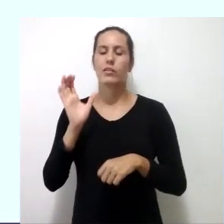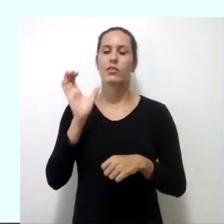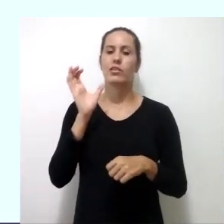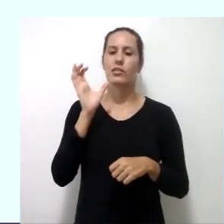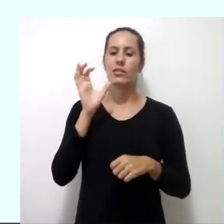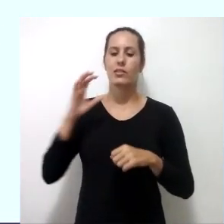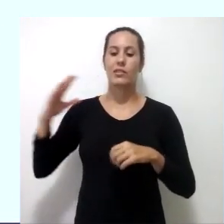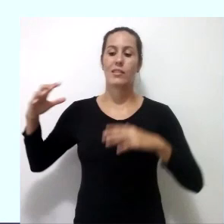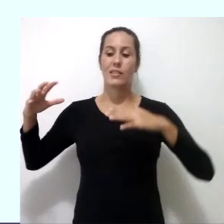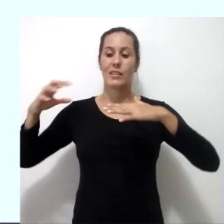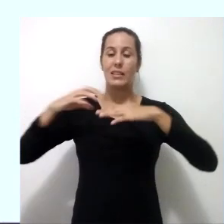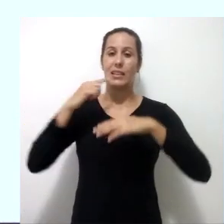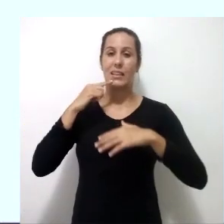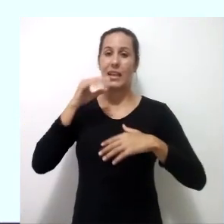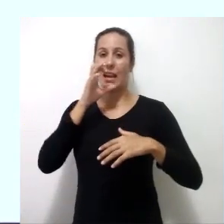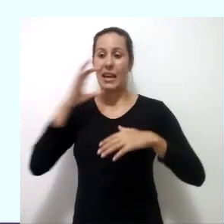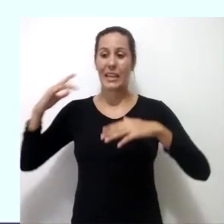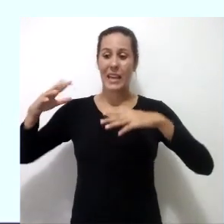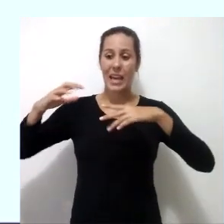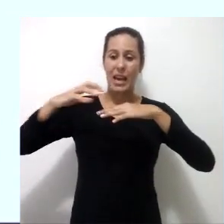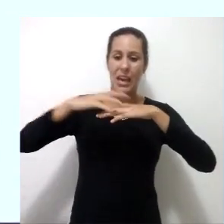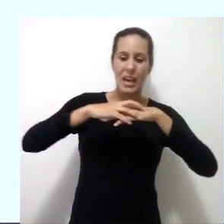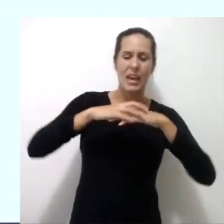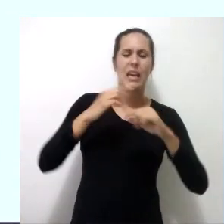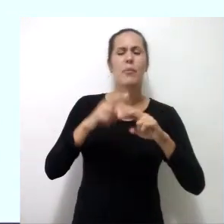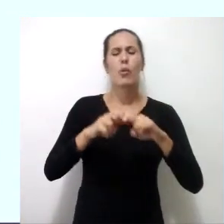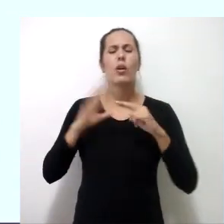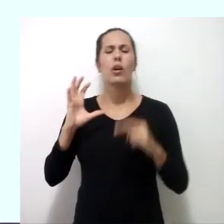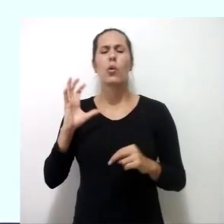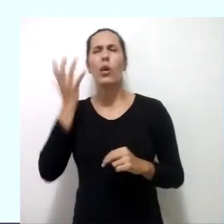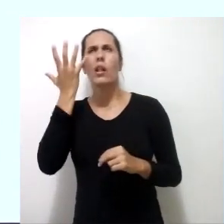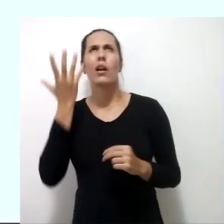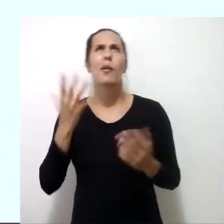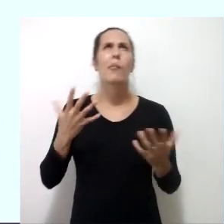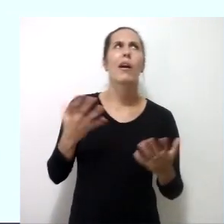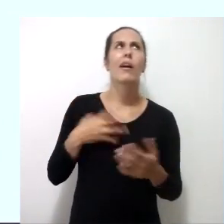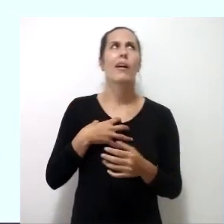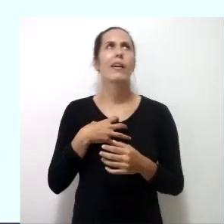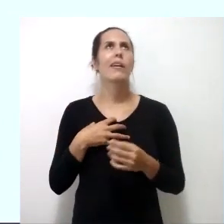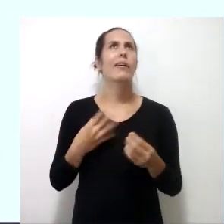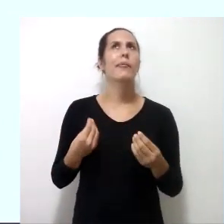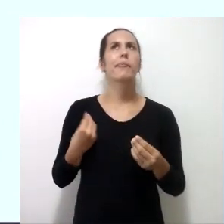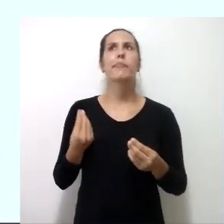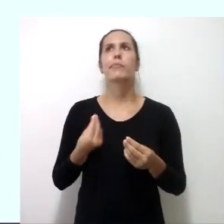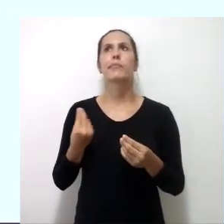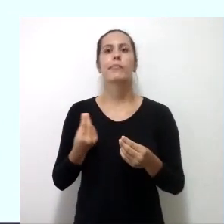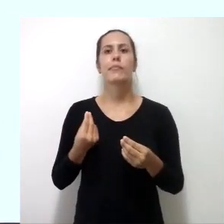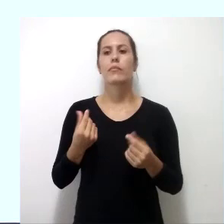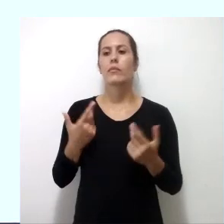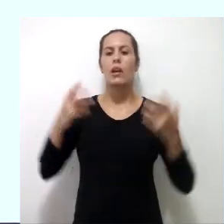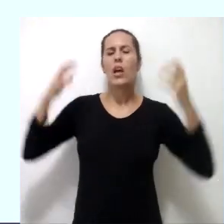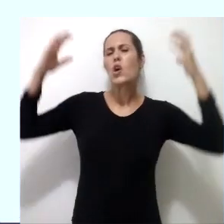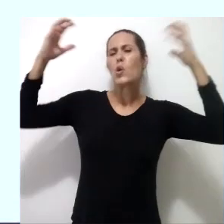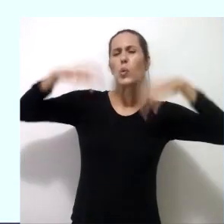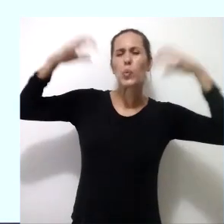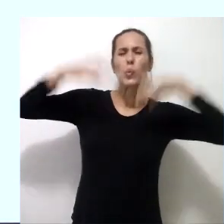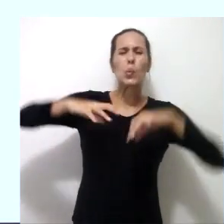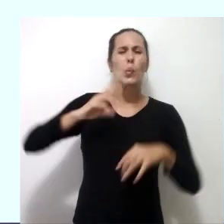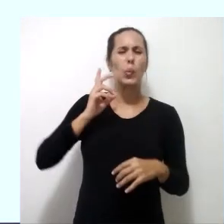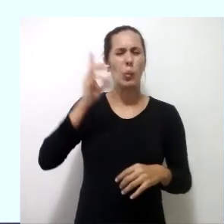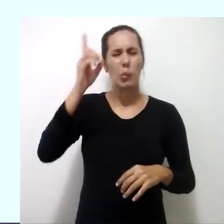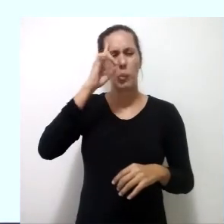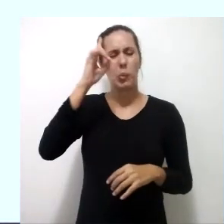gente recebe mais essa questão dessa frente quente. Por isso que o nosso clima, ele é um clima, bem dizer